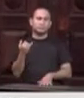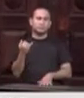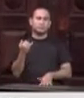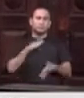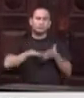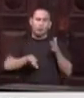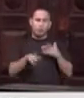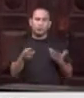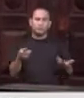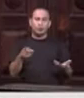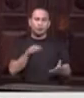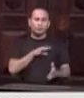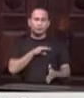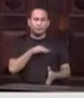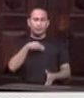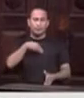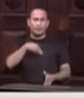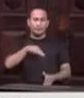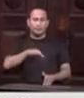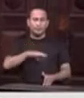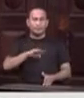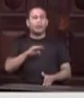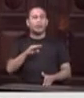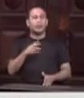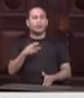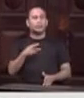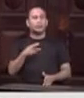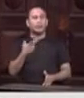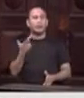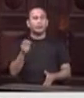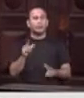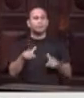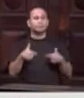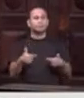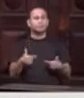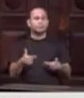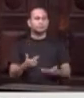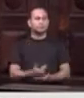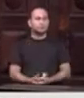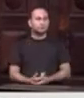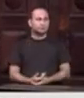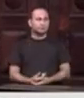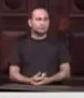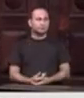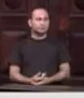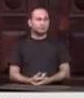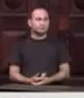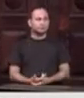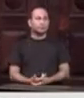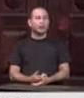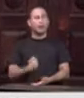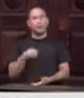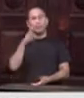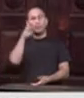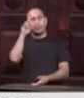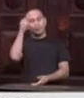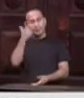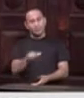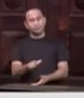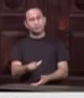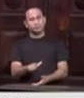os policiais militares, quem vai cumprir? E aí, me lembrei